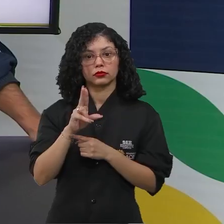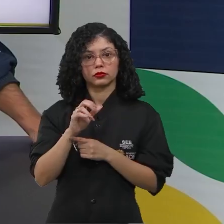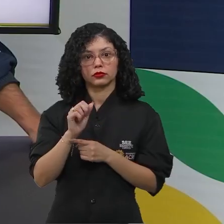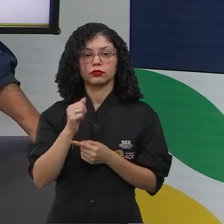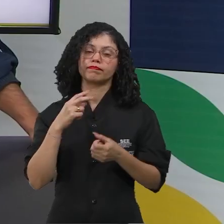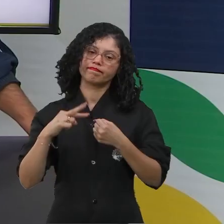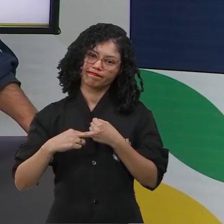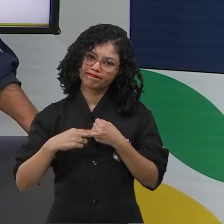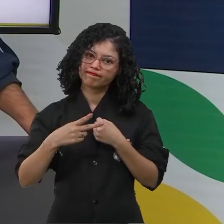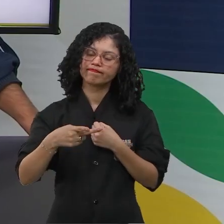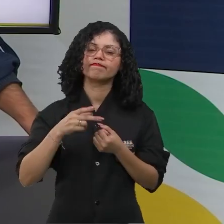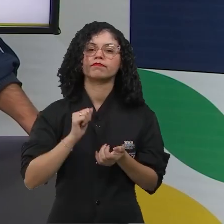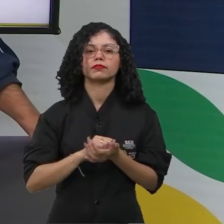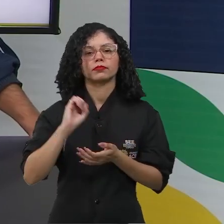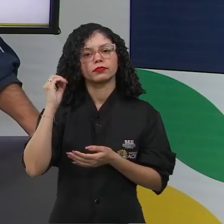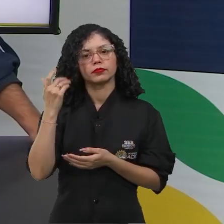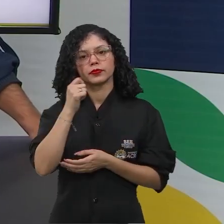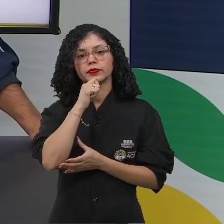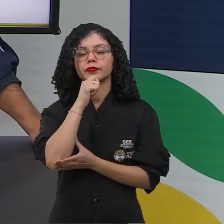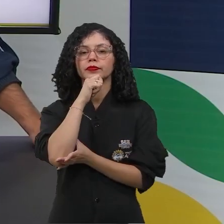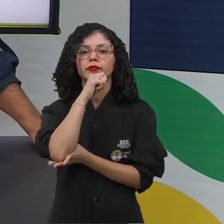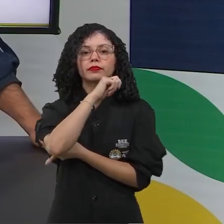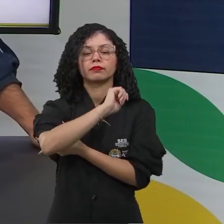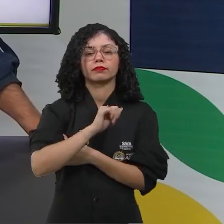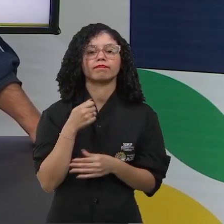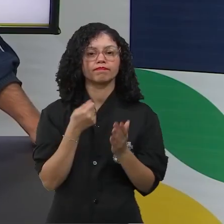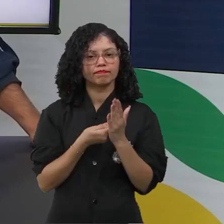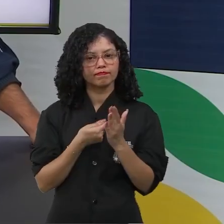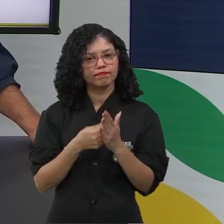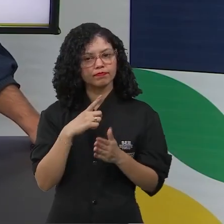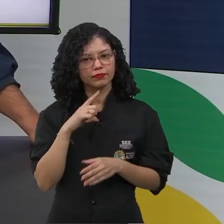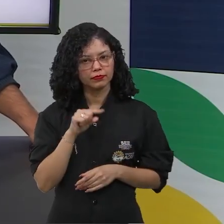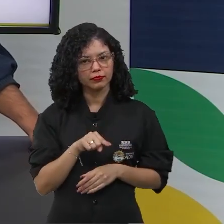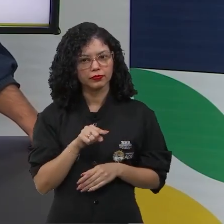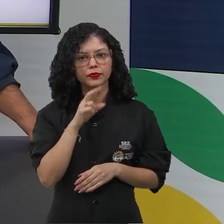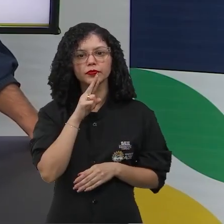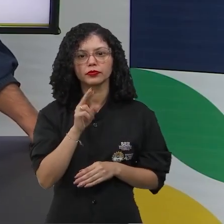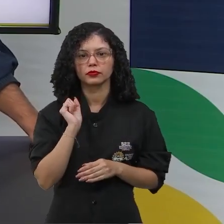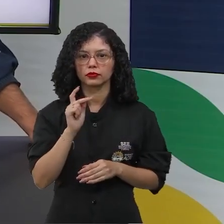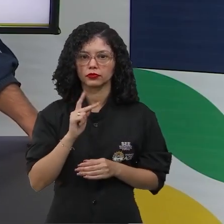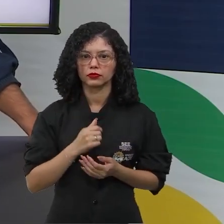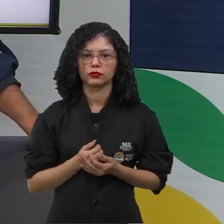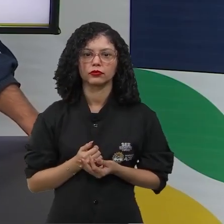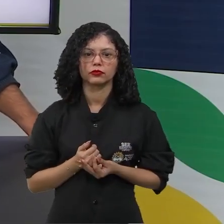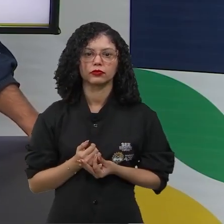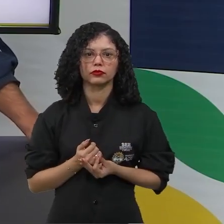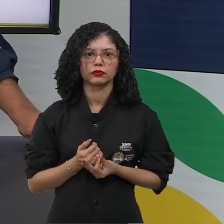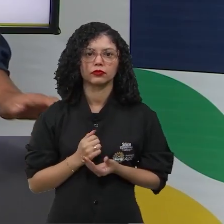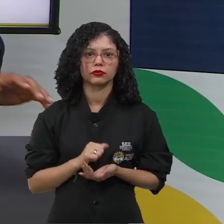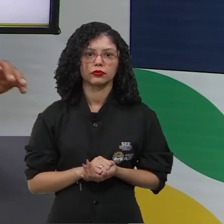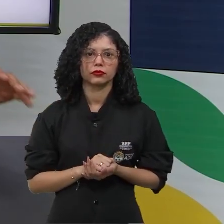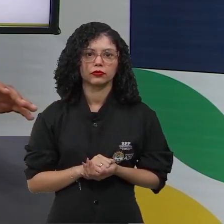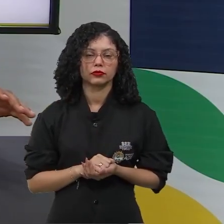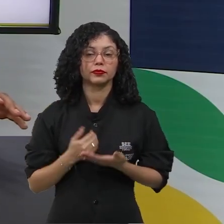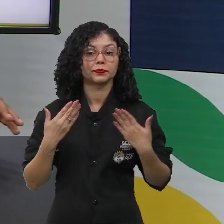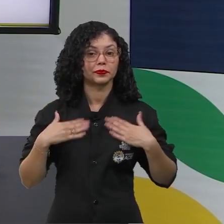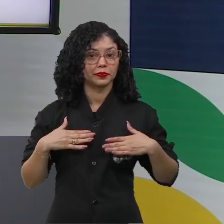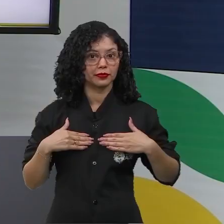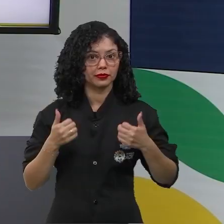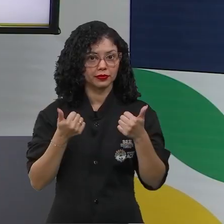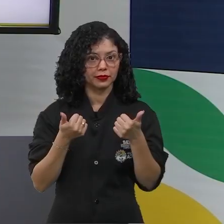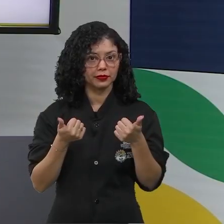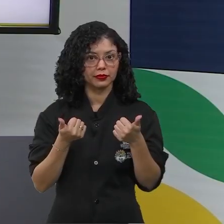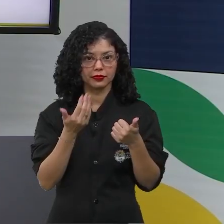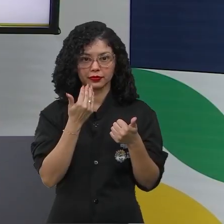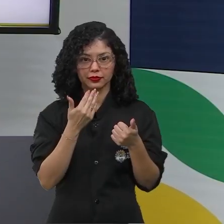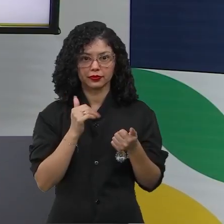são consequências e efeitos dessa cobrança e mecanismos para obter esse resultado. Beleza? Tranquilo? Deu